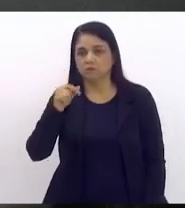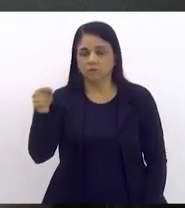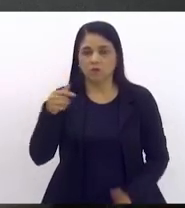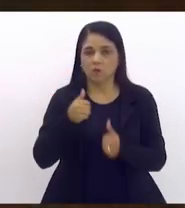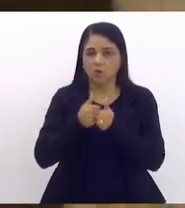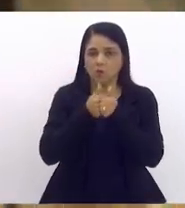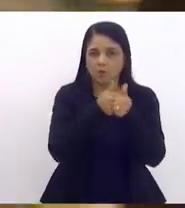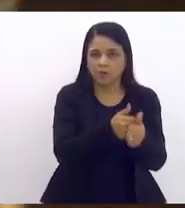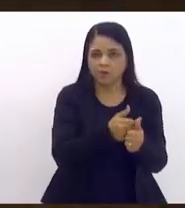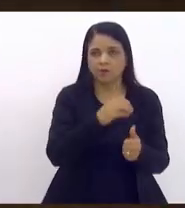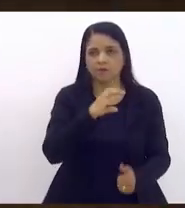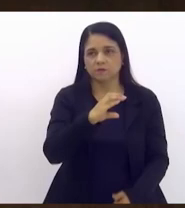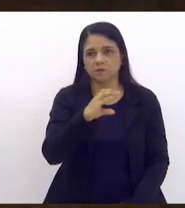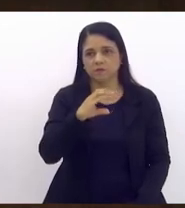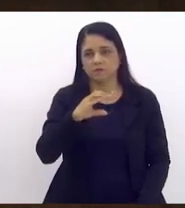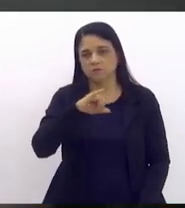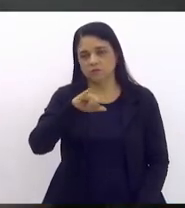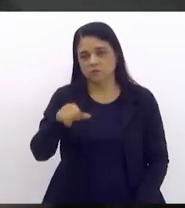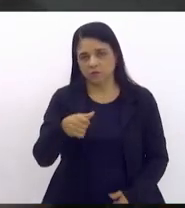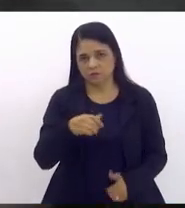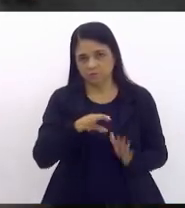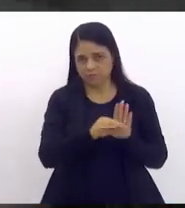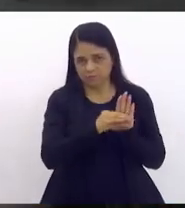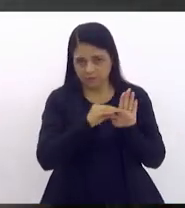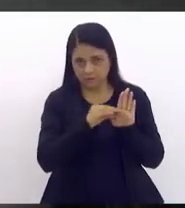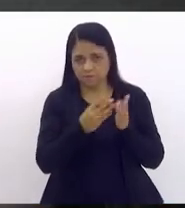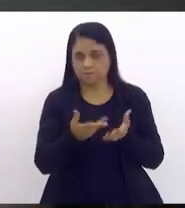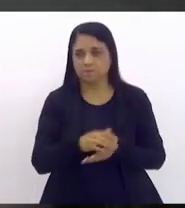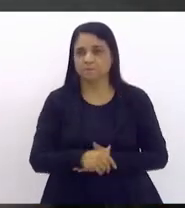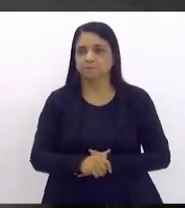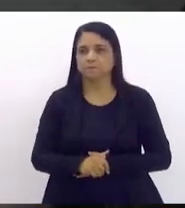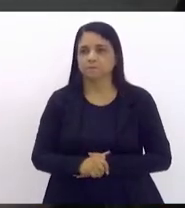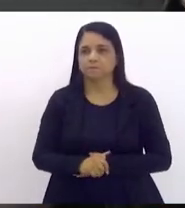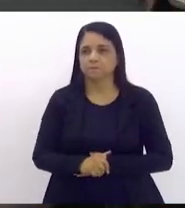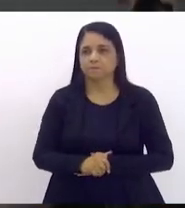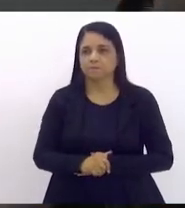Acompanho o parecer da CCJ, presidente.